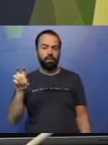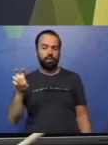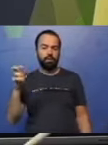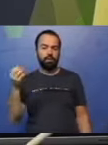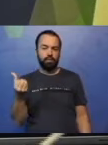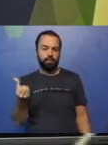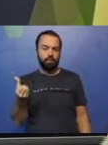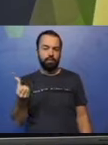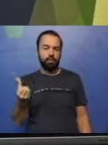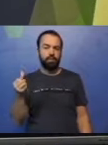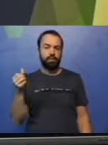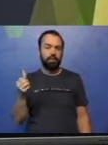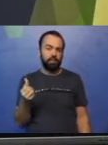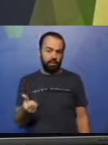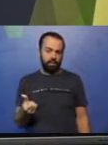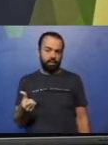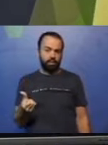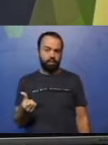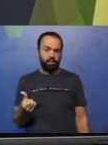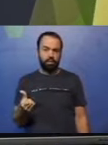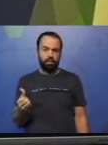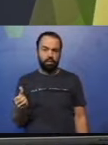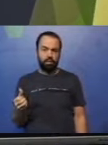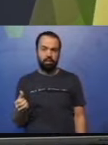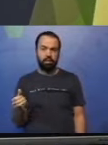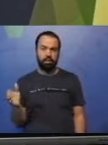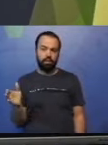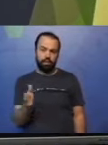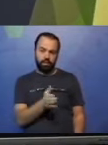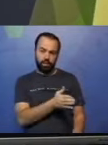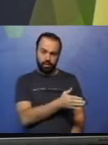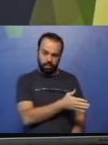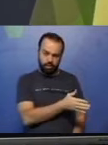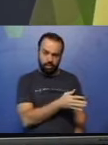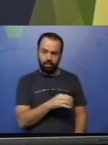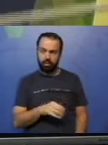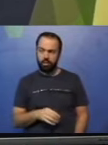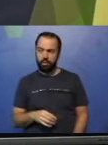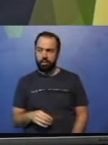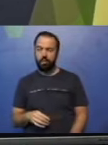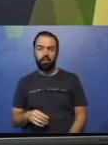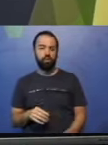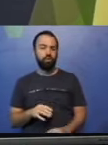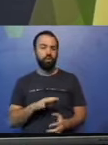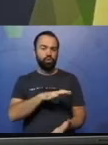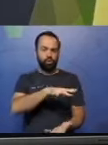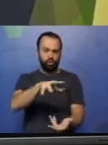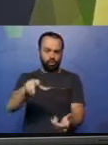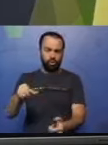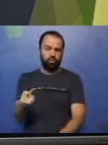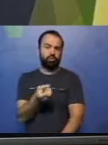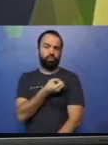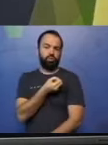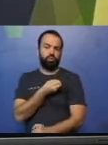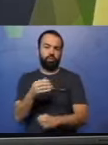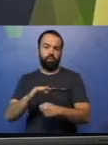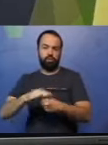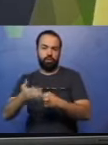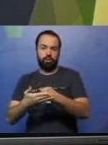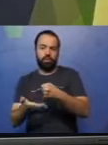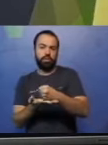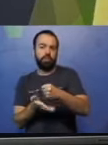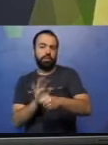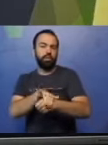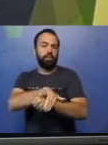5, 6. Que, por sinal, são todos os